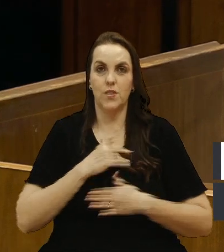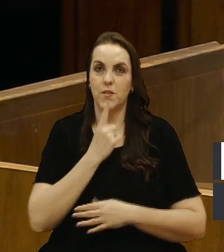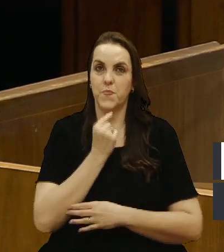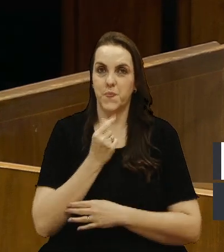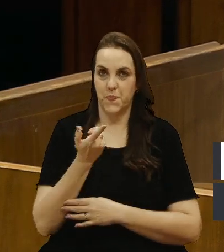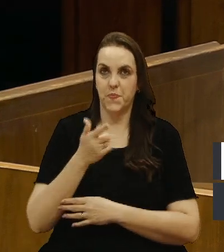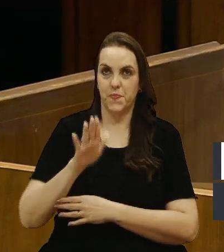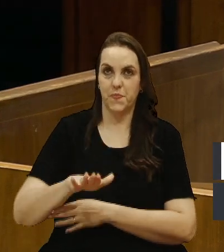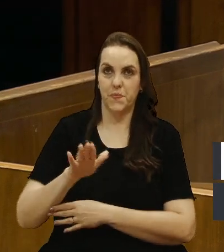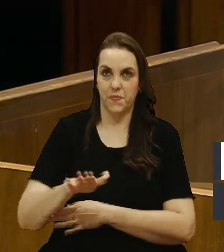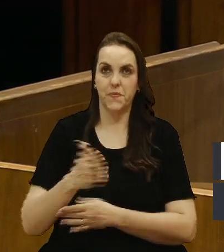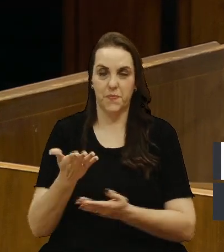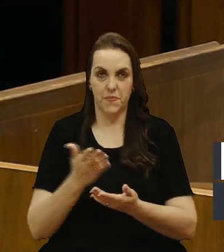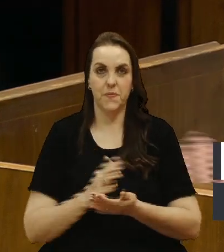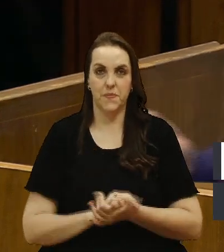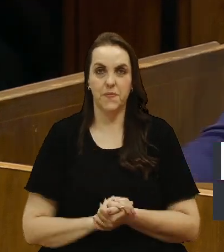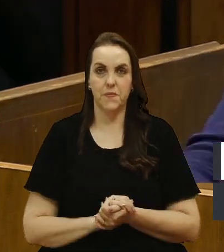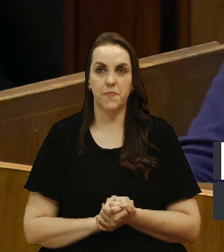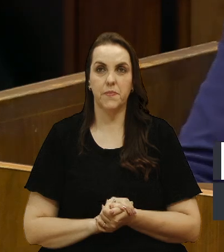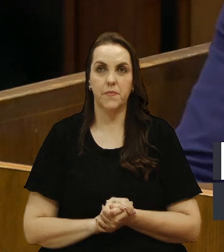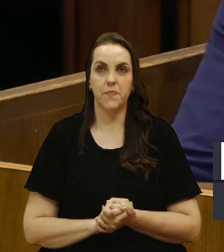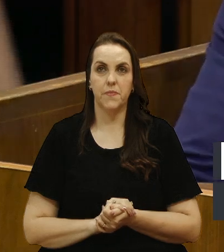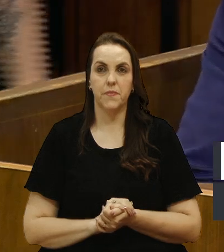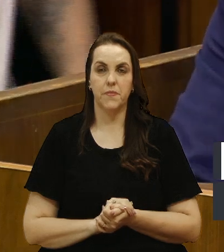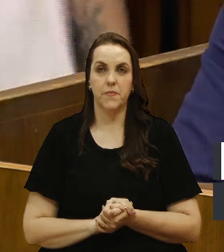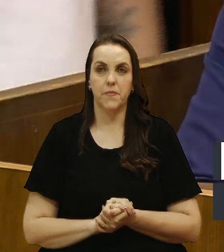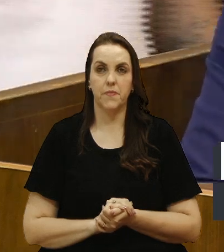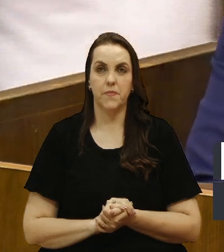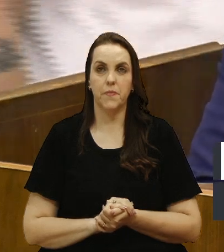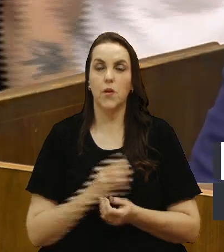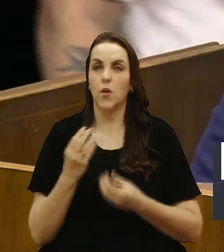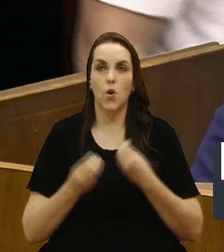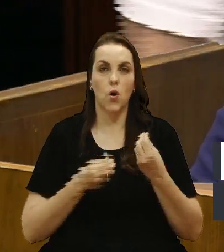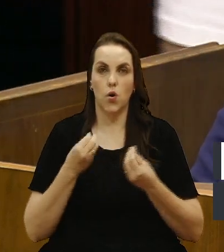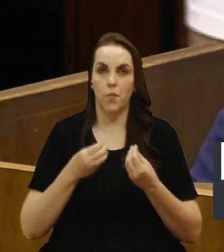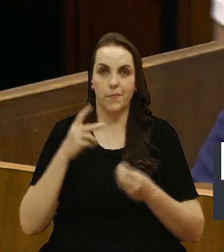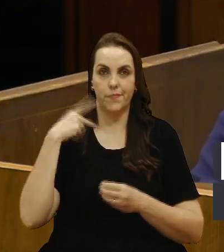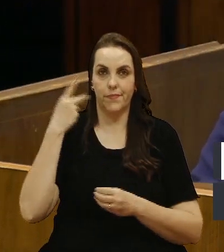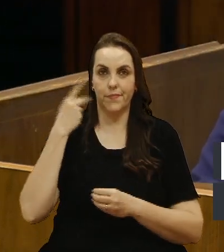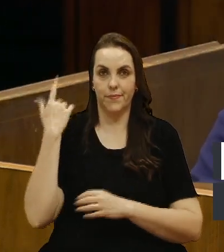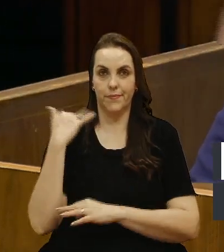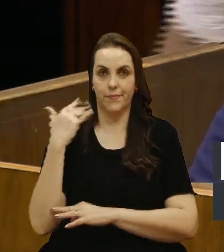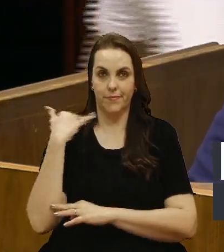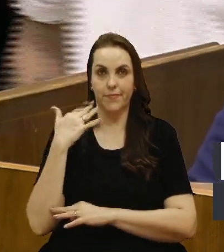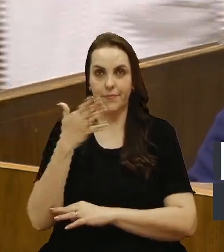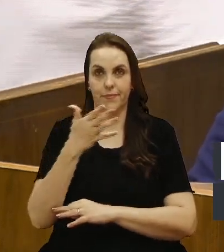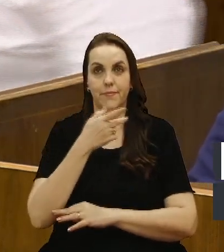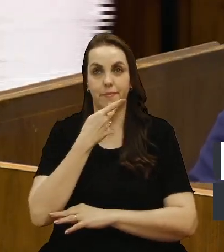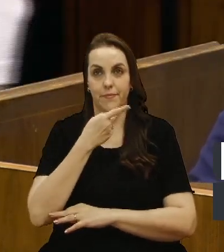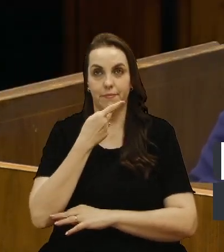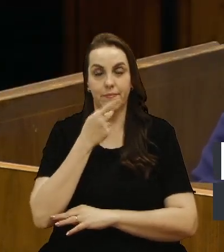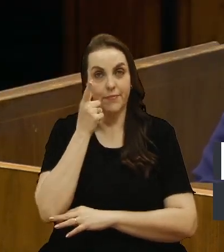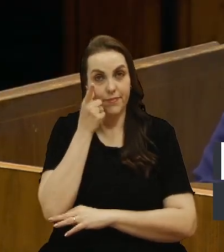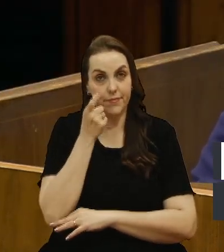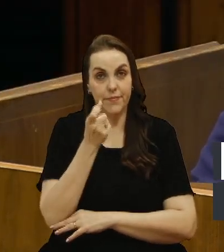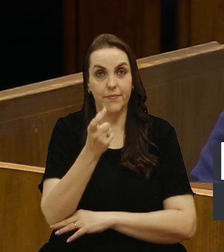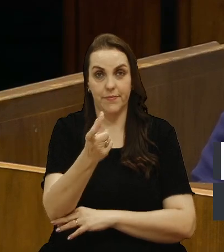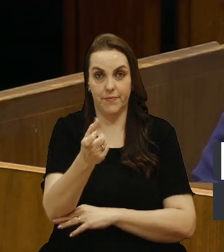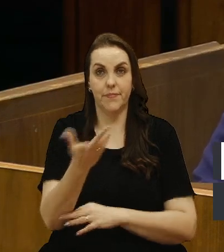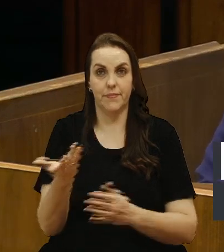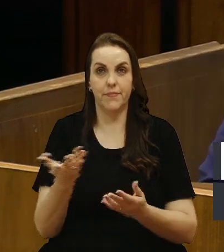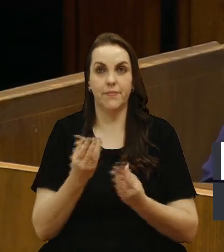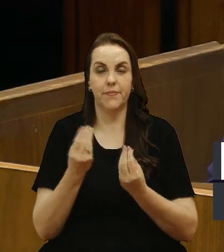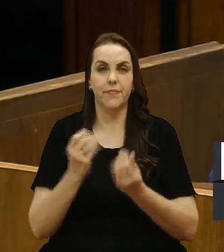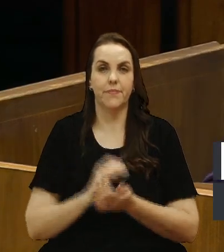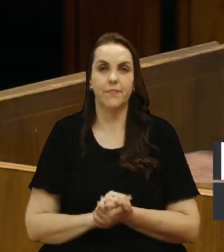o pai da criança, né? Como a vereadora Andressa falou, tem muitos interesses, como dizia